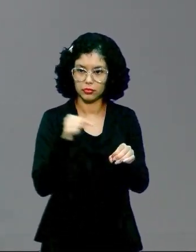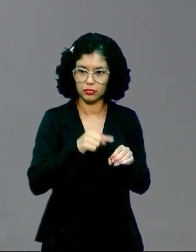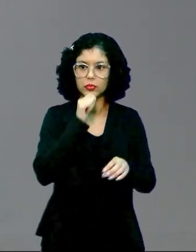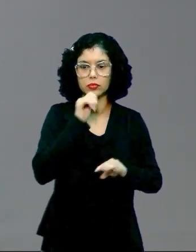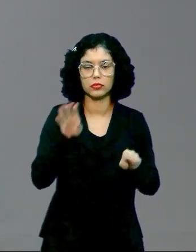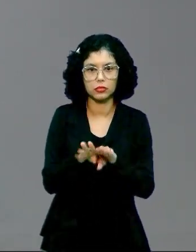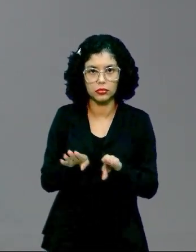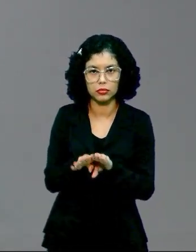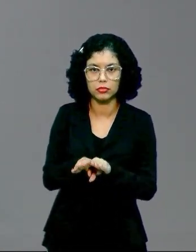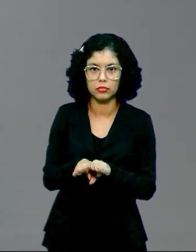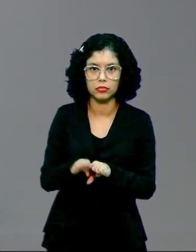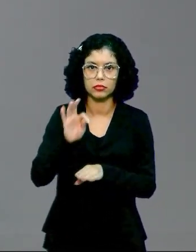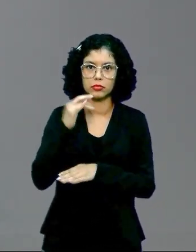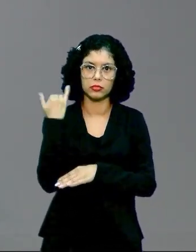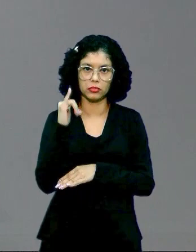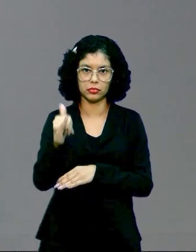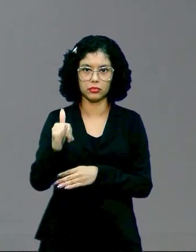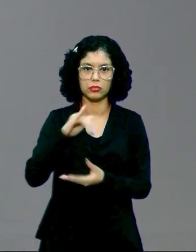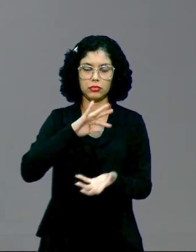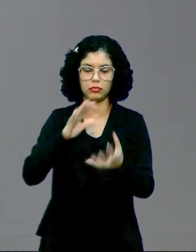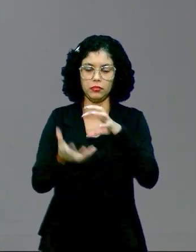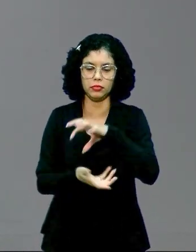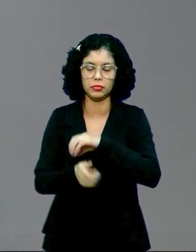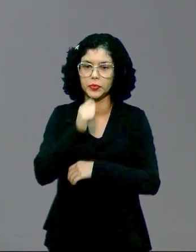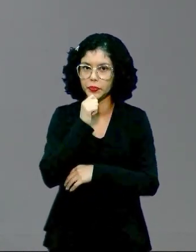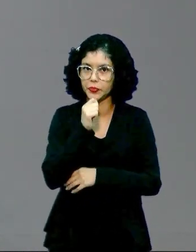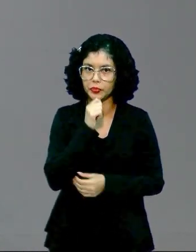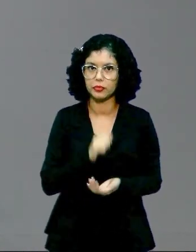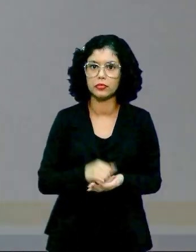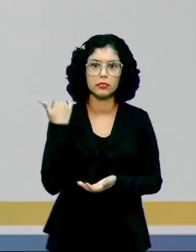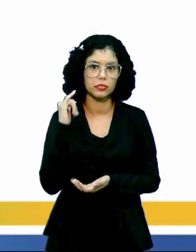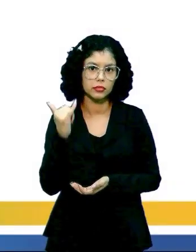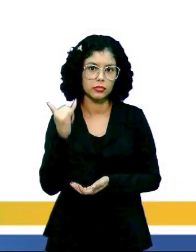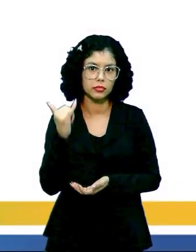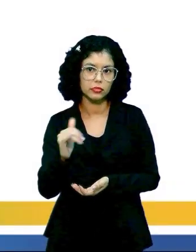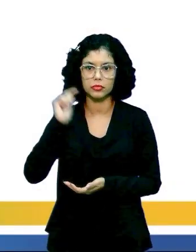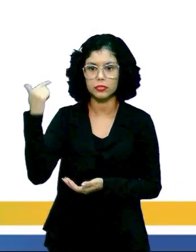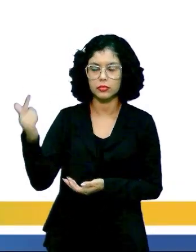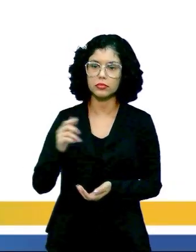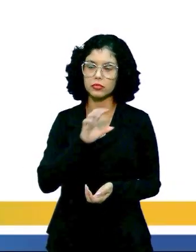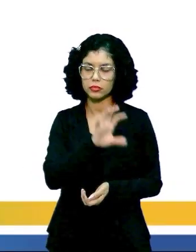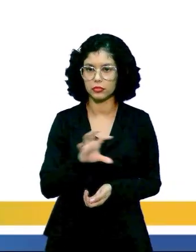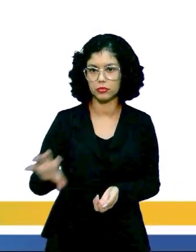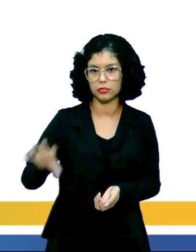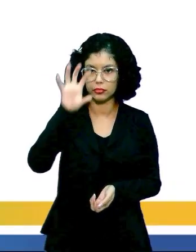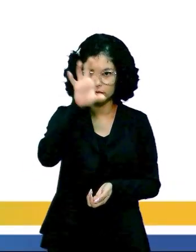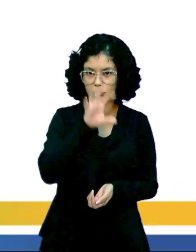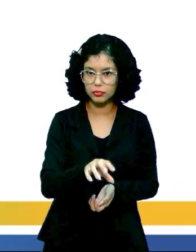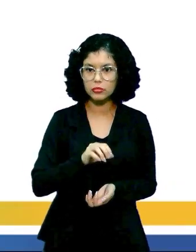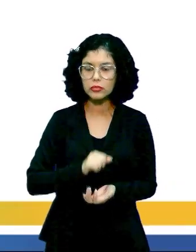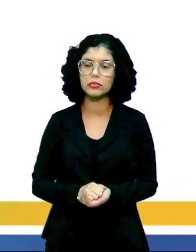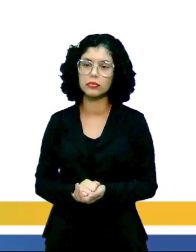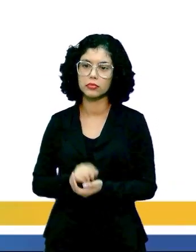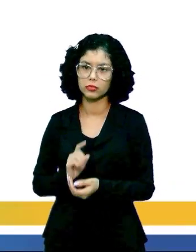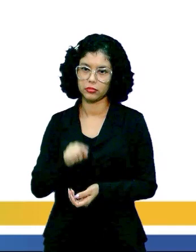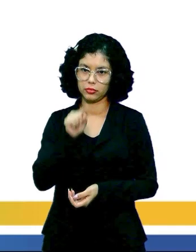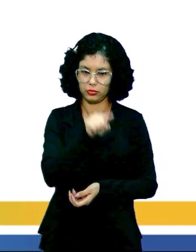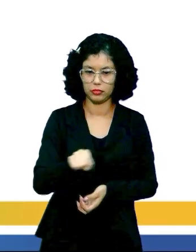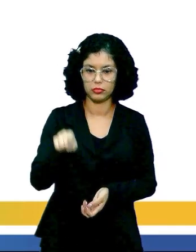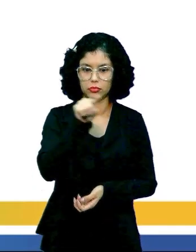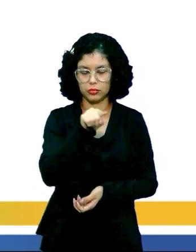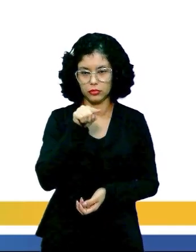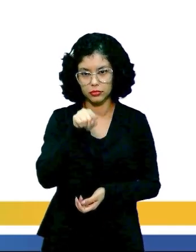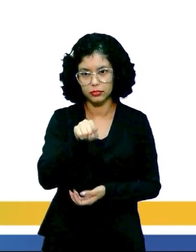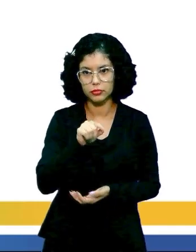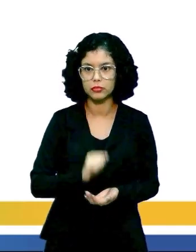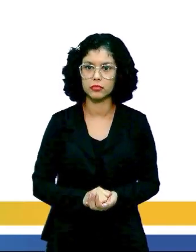uma eletrosfera. Na eletrosfera existem os elétrons, que é aquela região ali, ó, ao redor do núcleo, que vocês podem acompanhar aí na tela, as